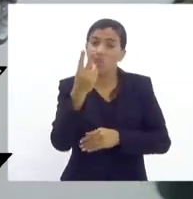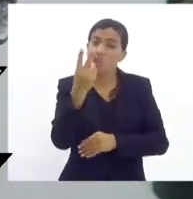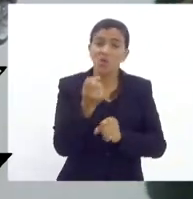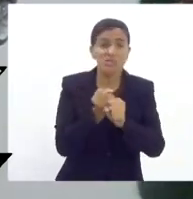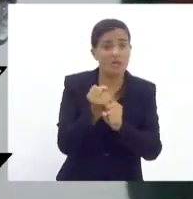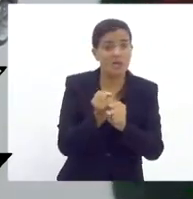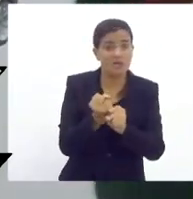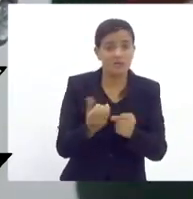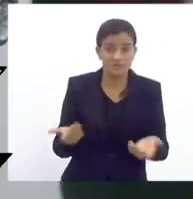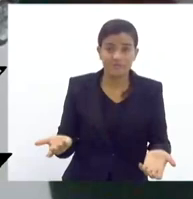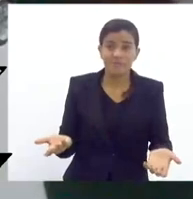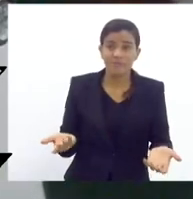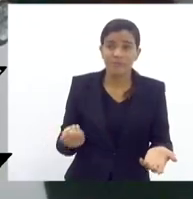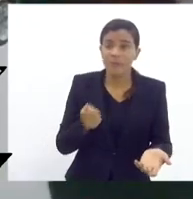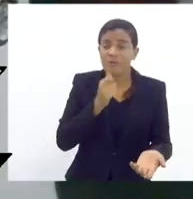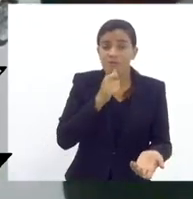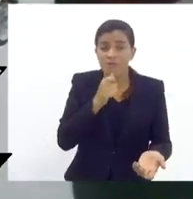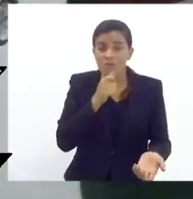anos